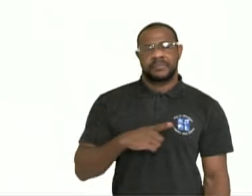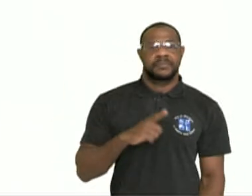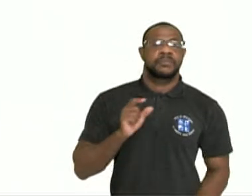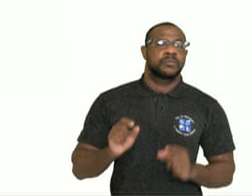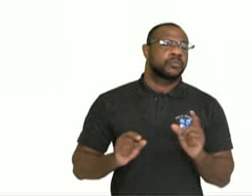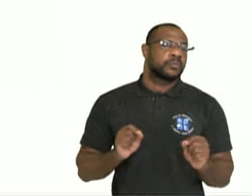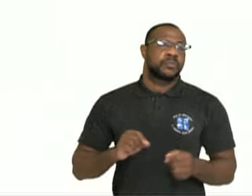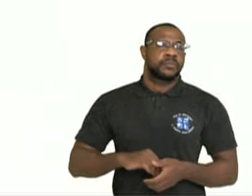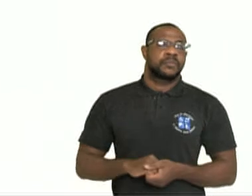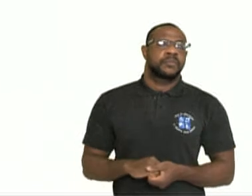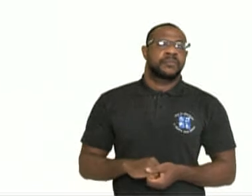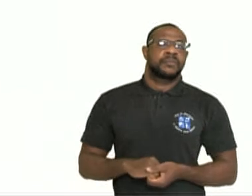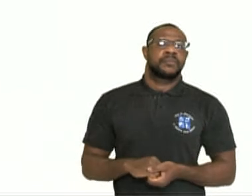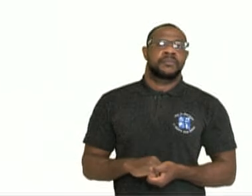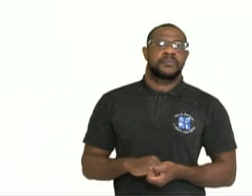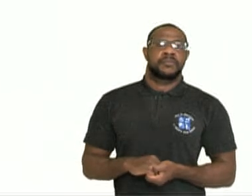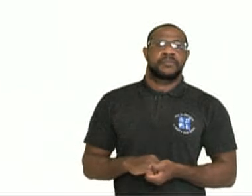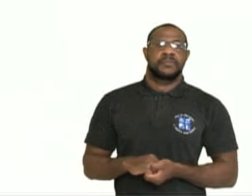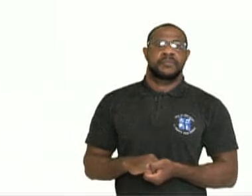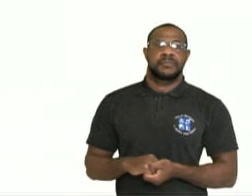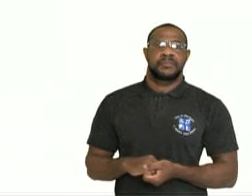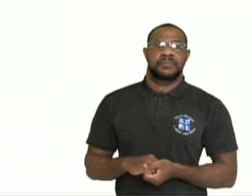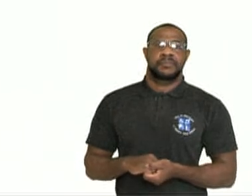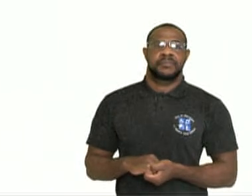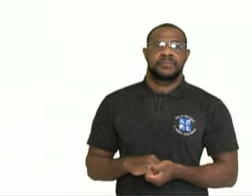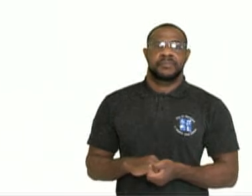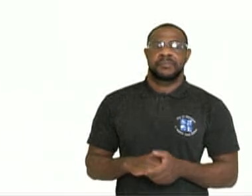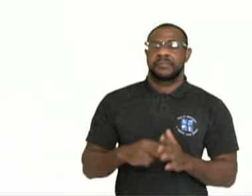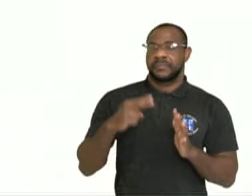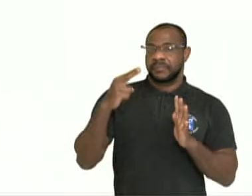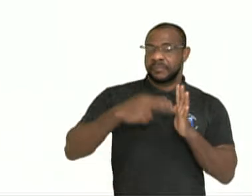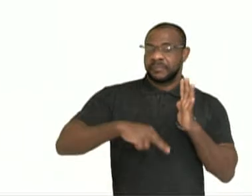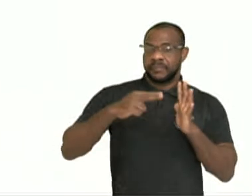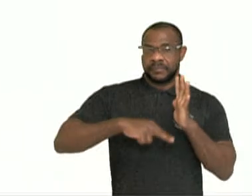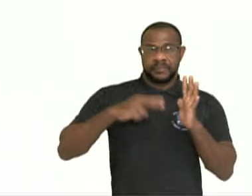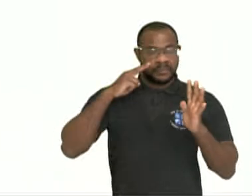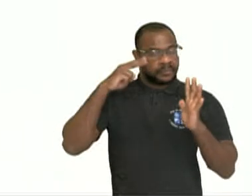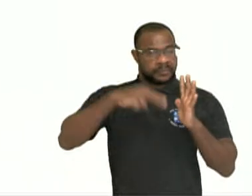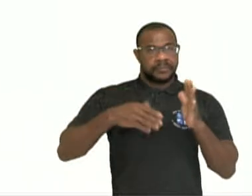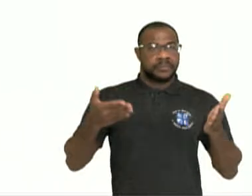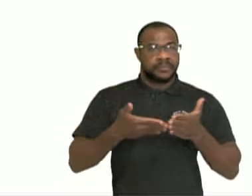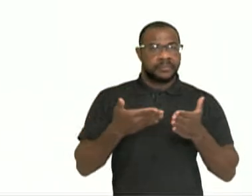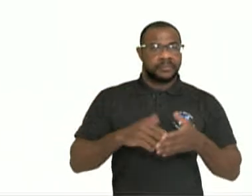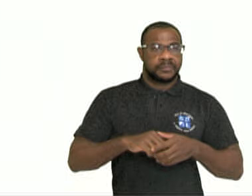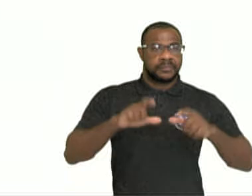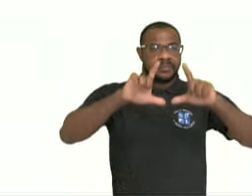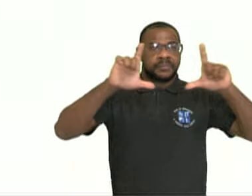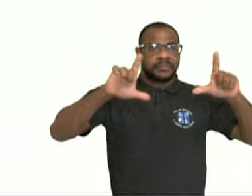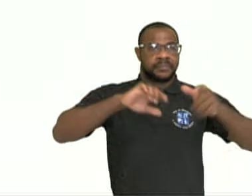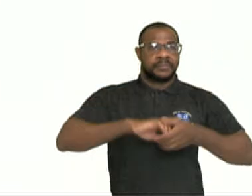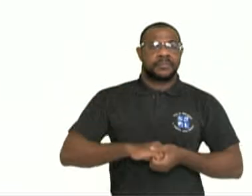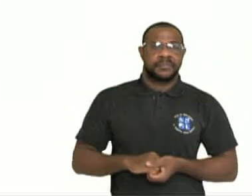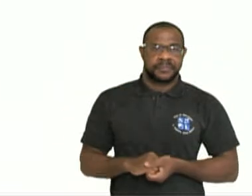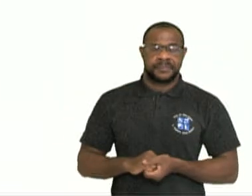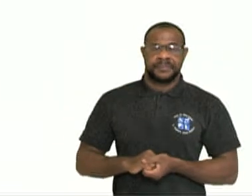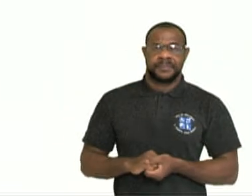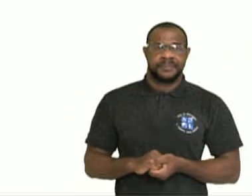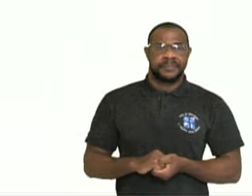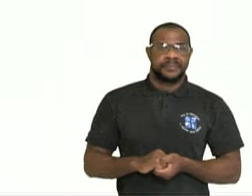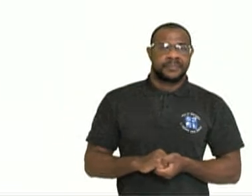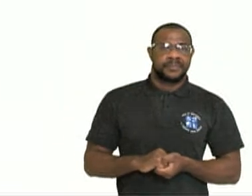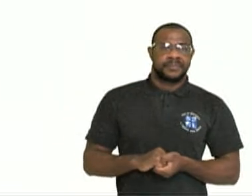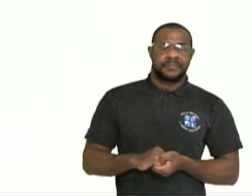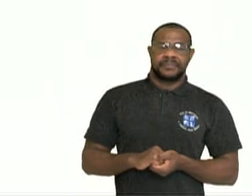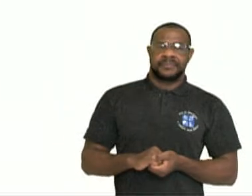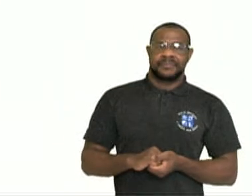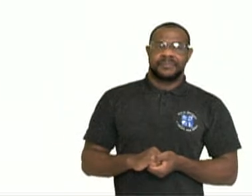aí, ler a vinheta e contexto. Vamos a ler então. Ni soy tuya, ni